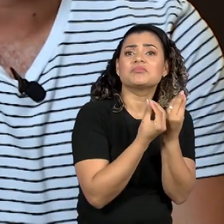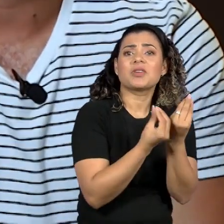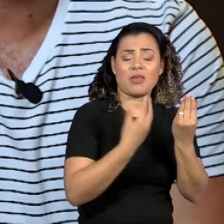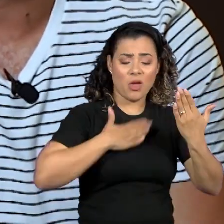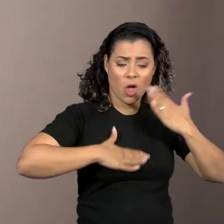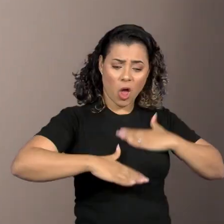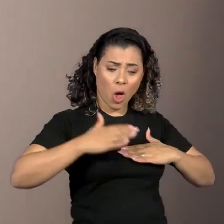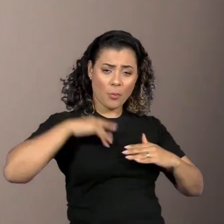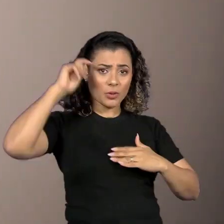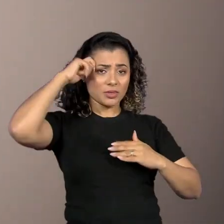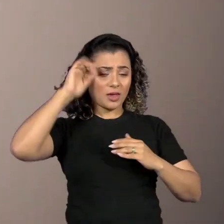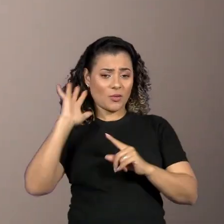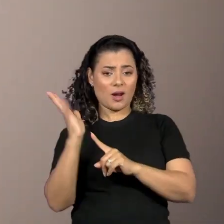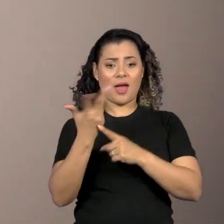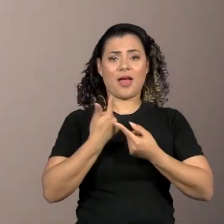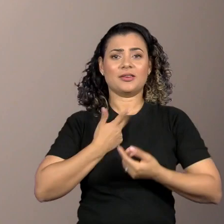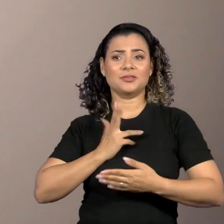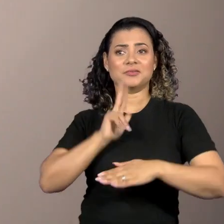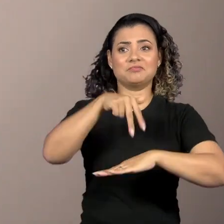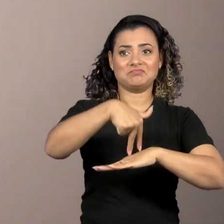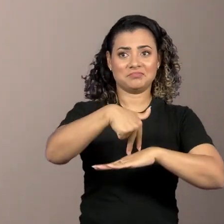negro para a arte.